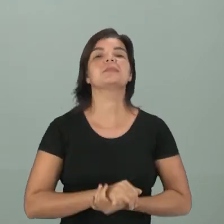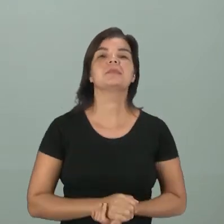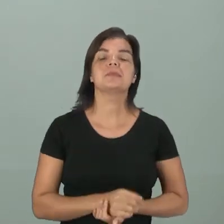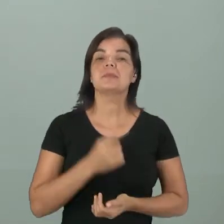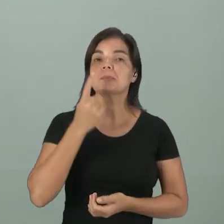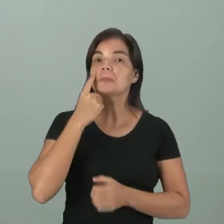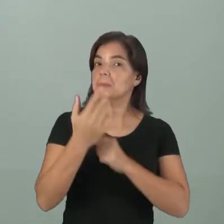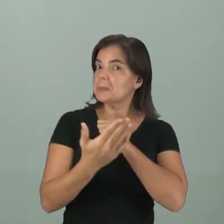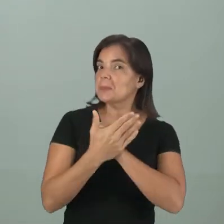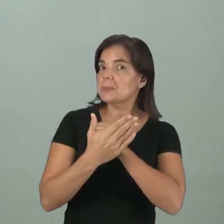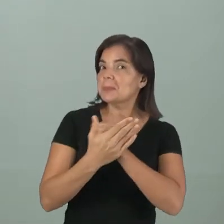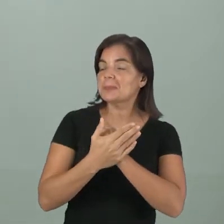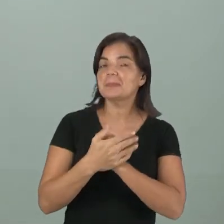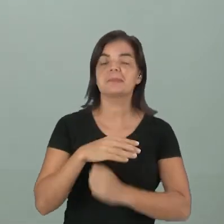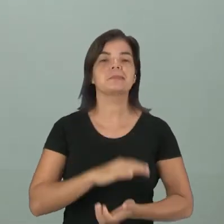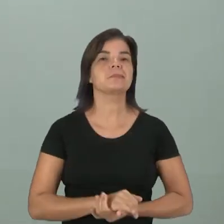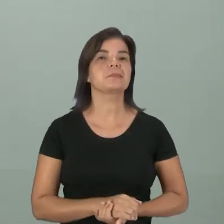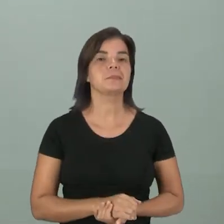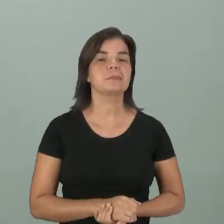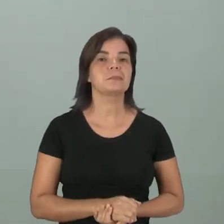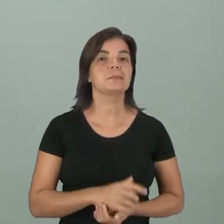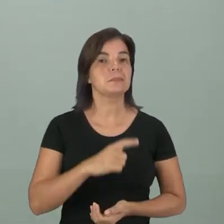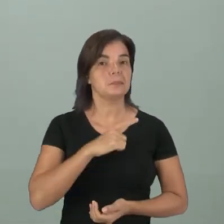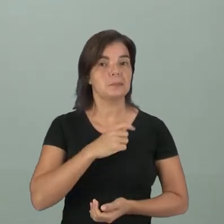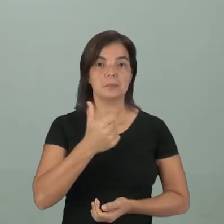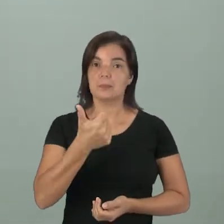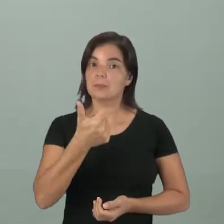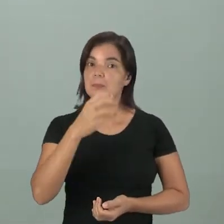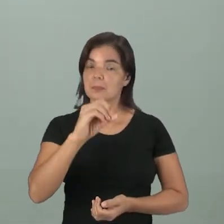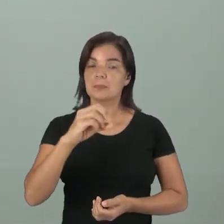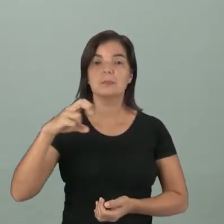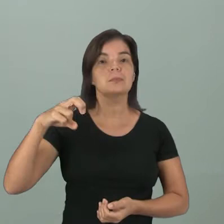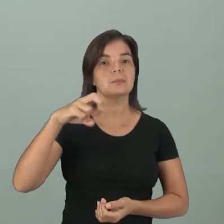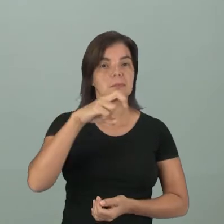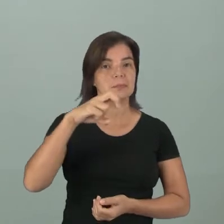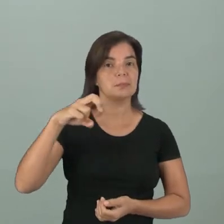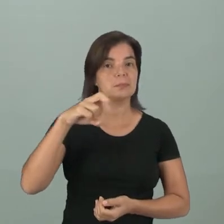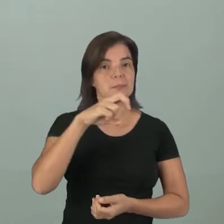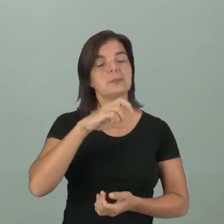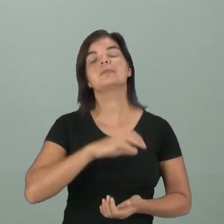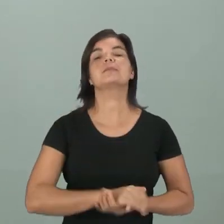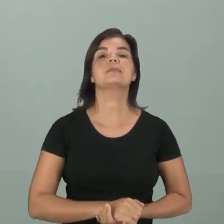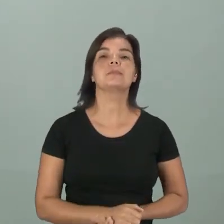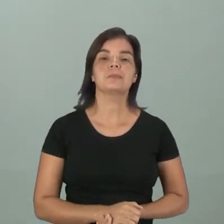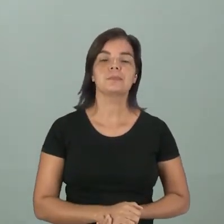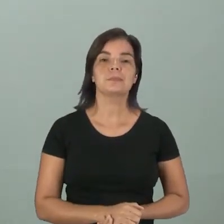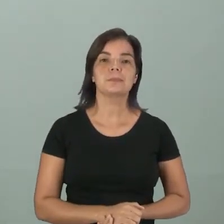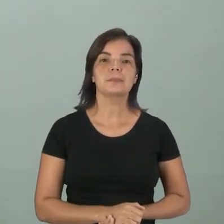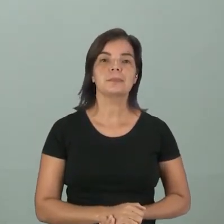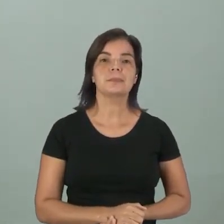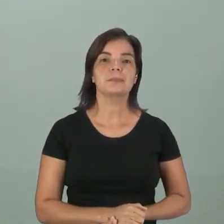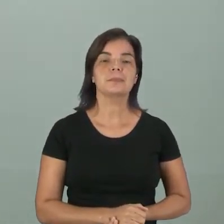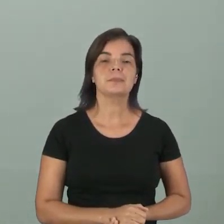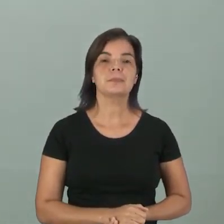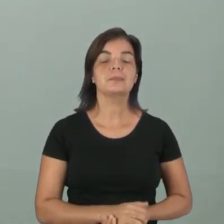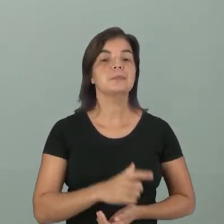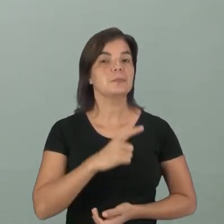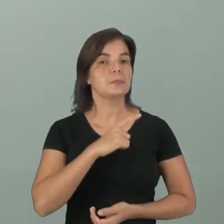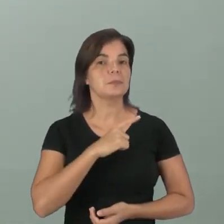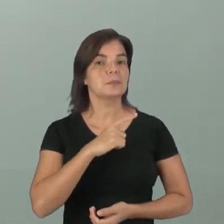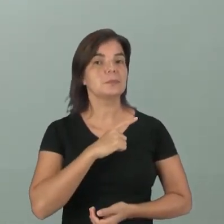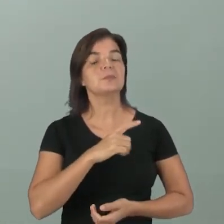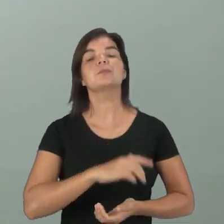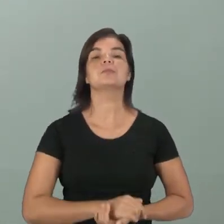Vocês podem me ajudar? Vamos contar aqui. Aqui nós temos 10 carros, olhem só. Muito bem. Aqui